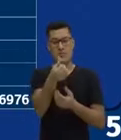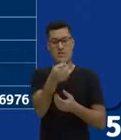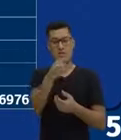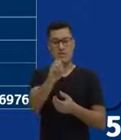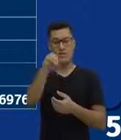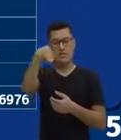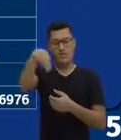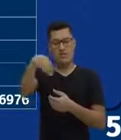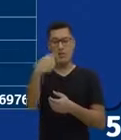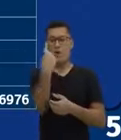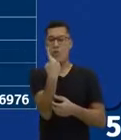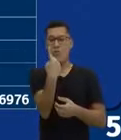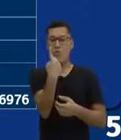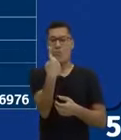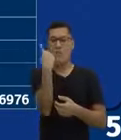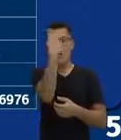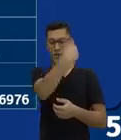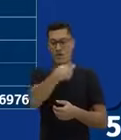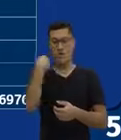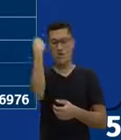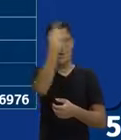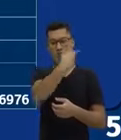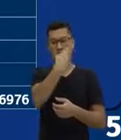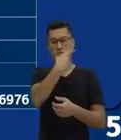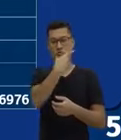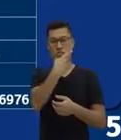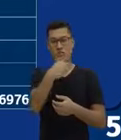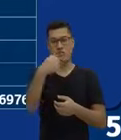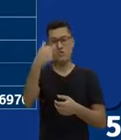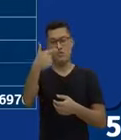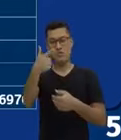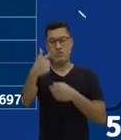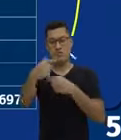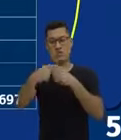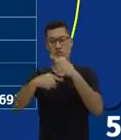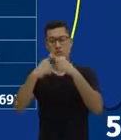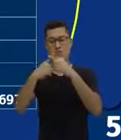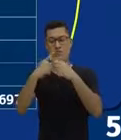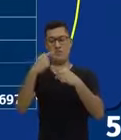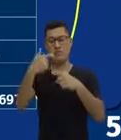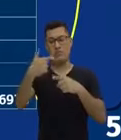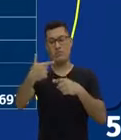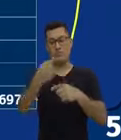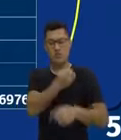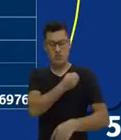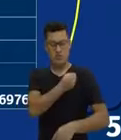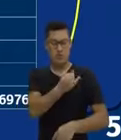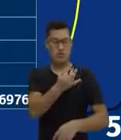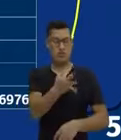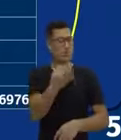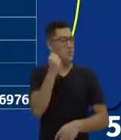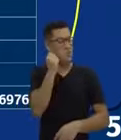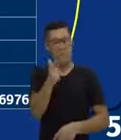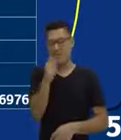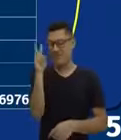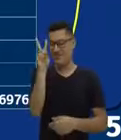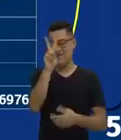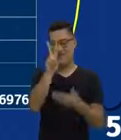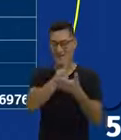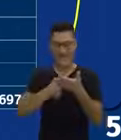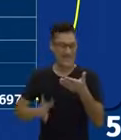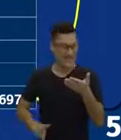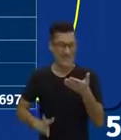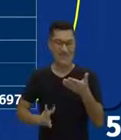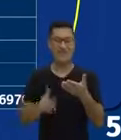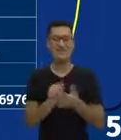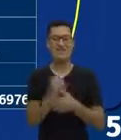em uma hora, a quantidade de bactérias vai de 2 para esse número que eu não sei nem ler, Fernando. Então a gente vê